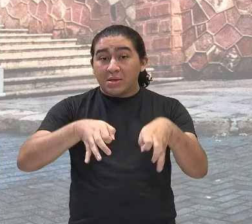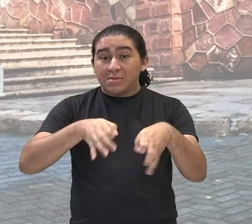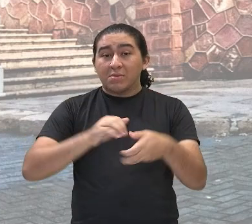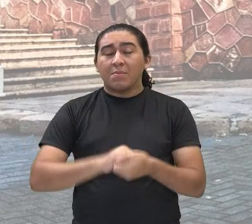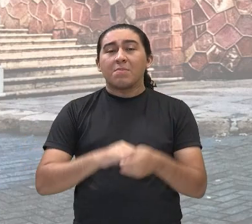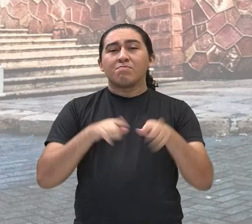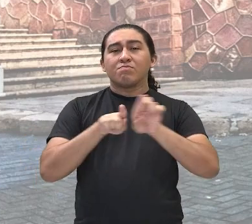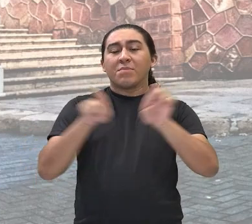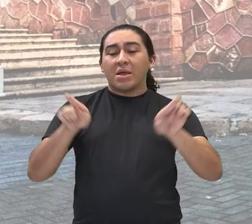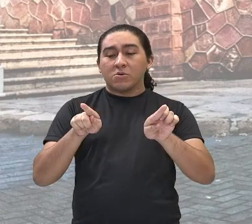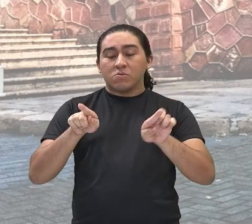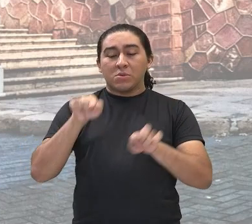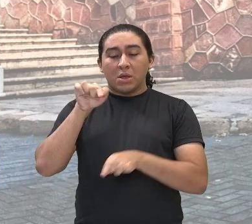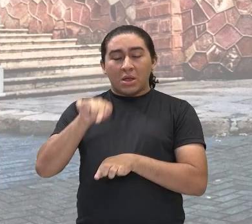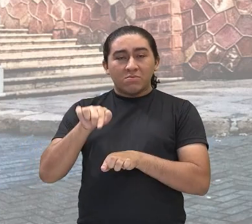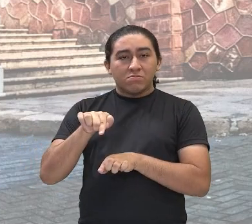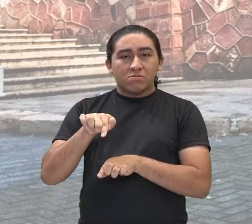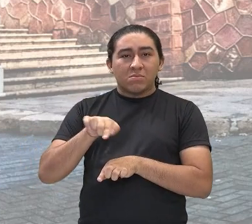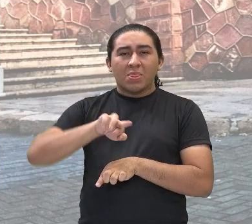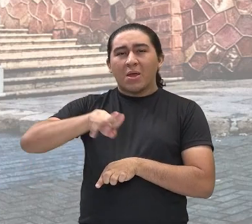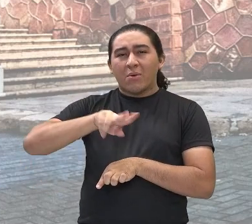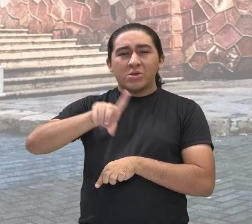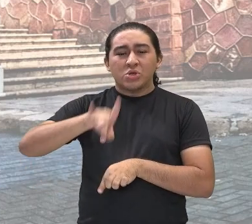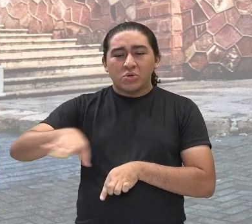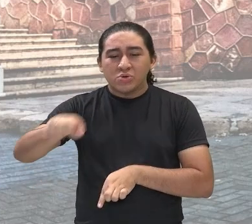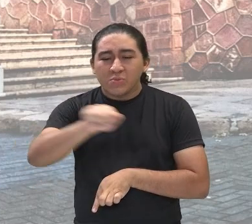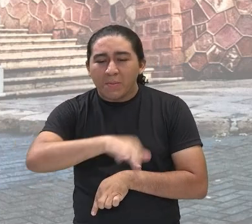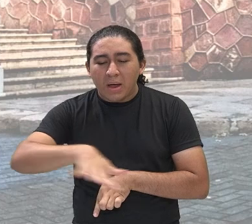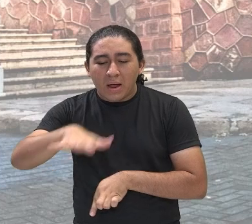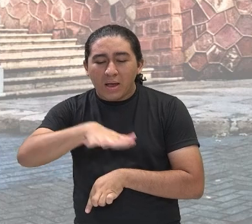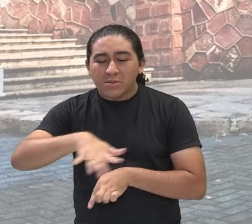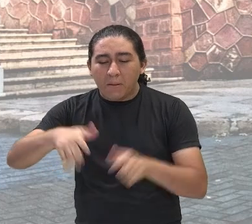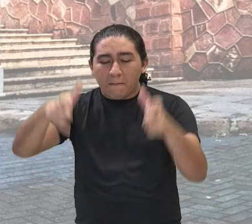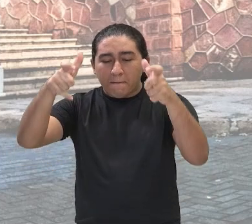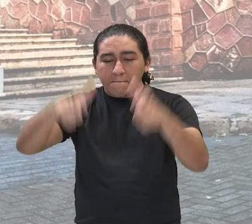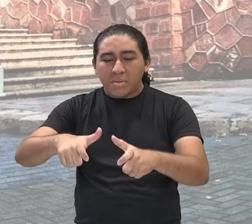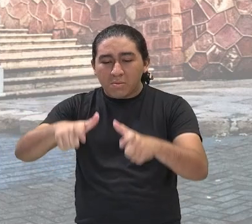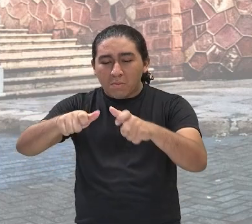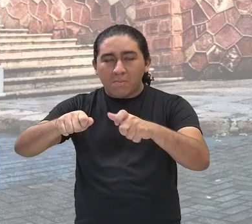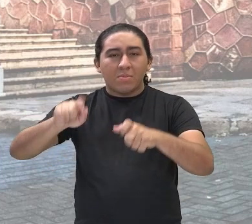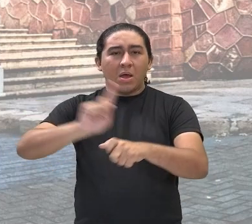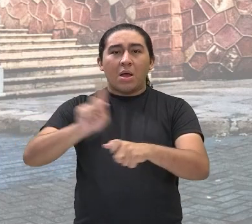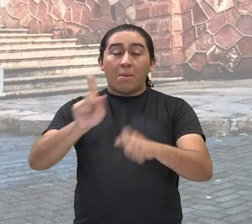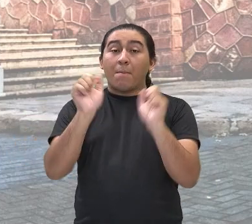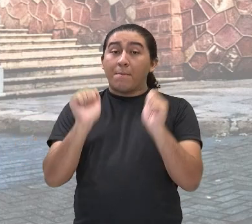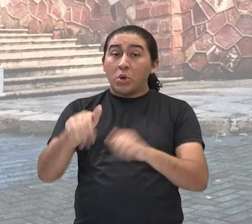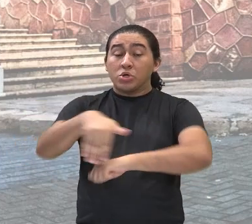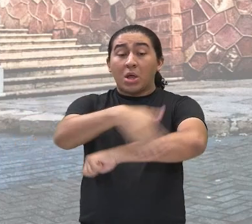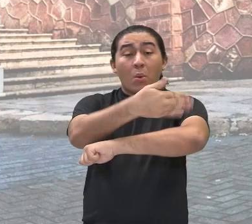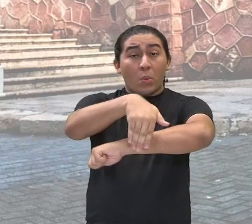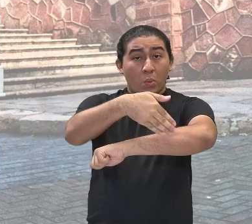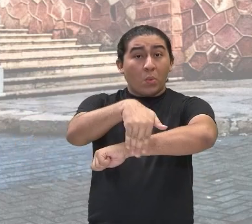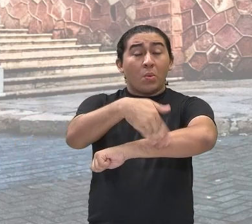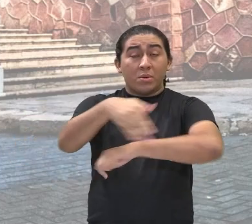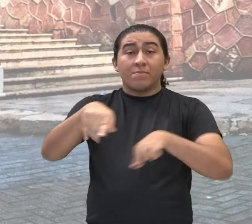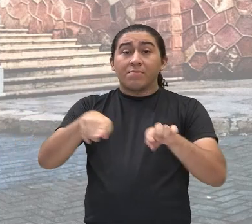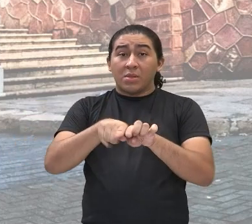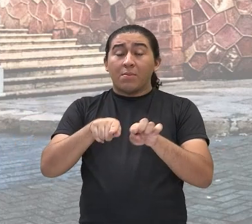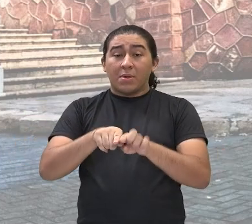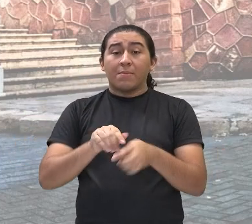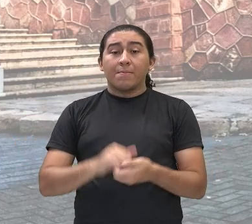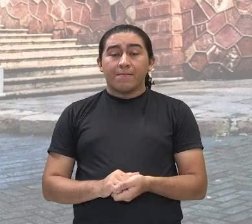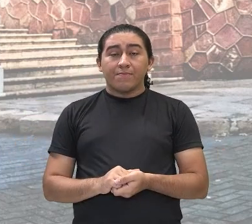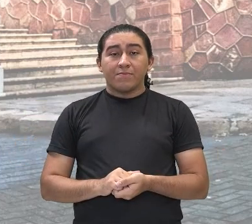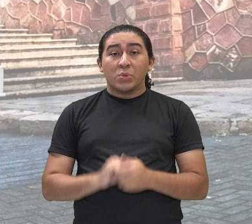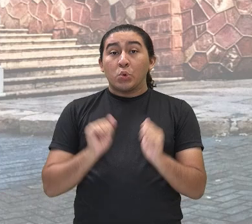ele não precisa acontecer só nos palcos. O teatro ele acontece na rua, o teatro acontece aí